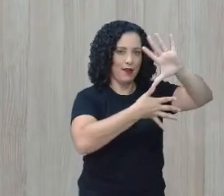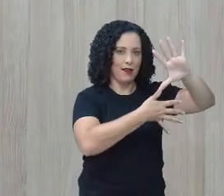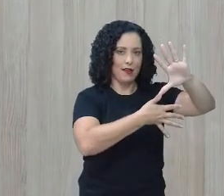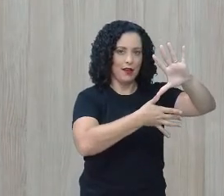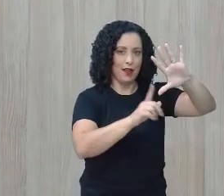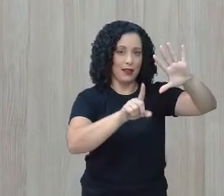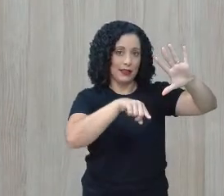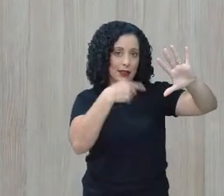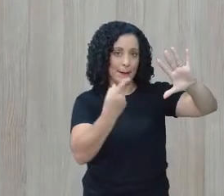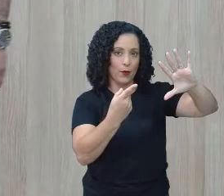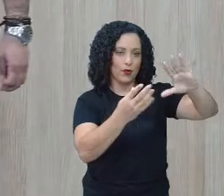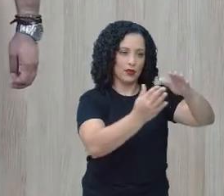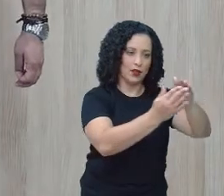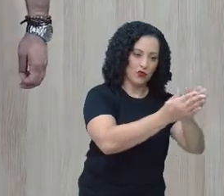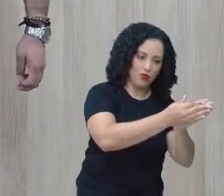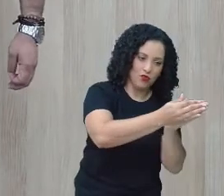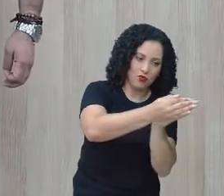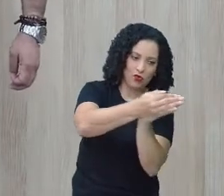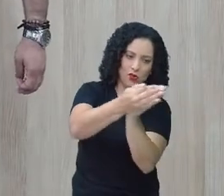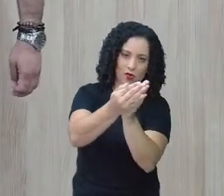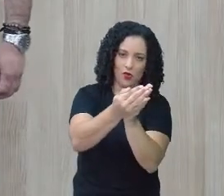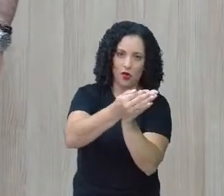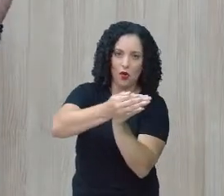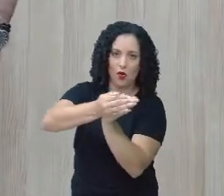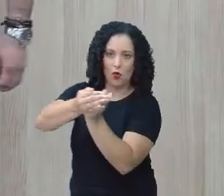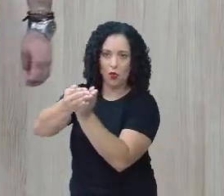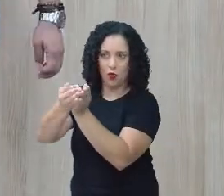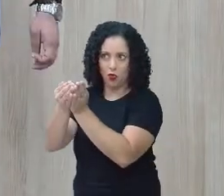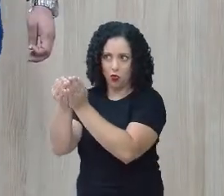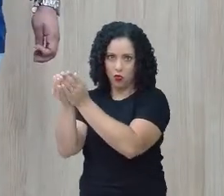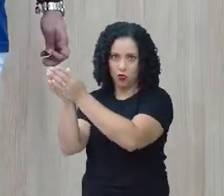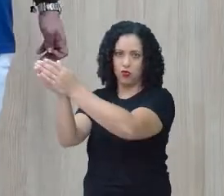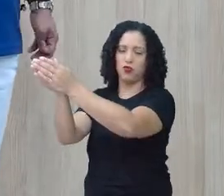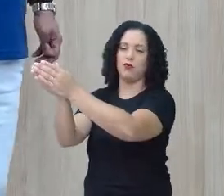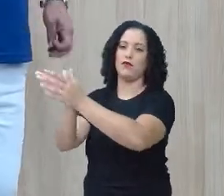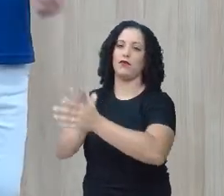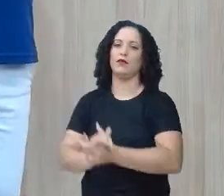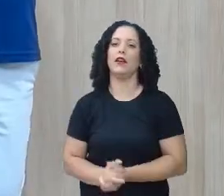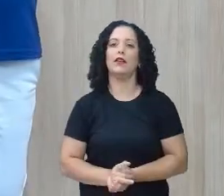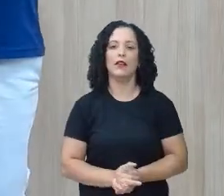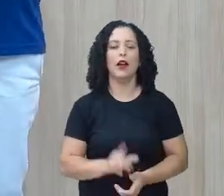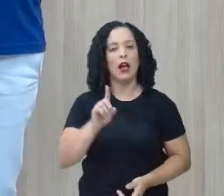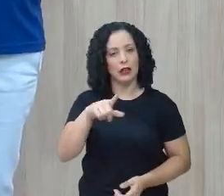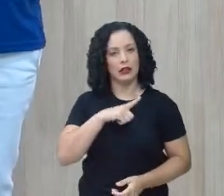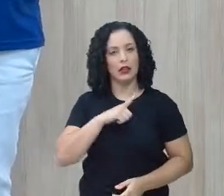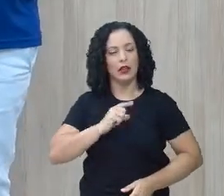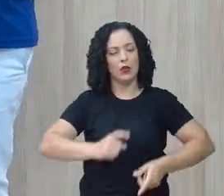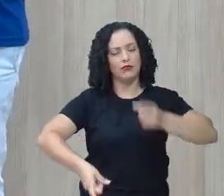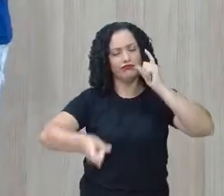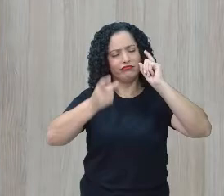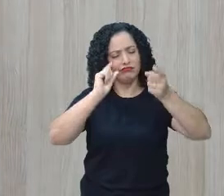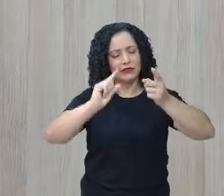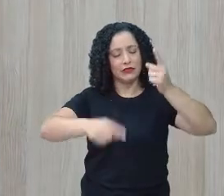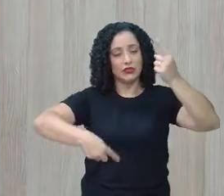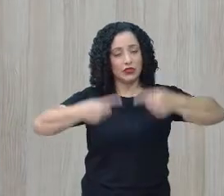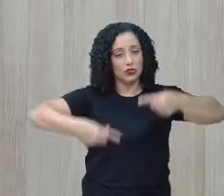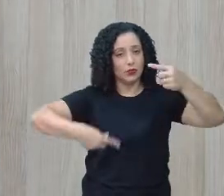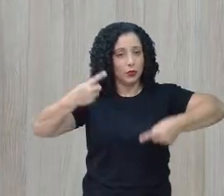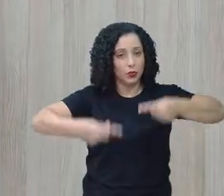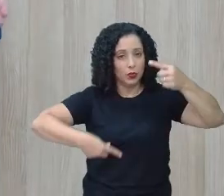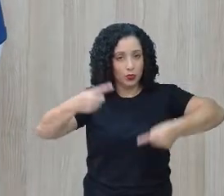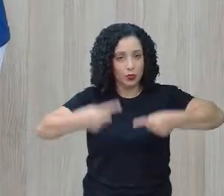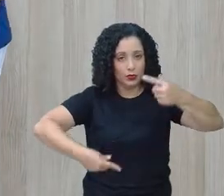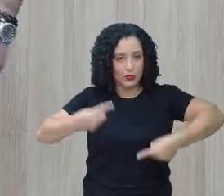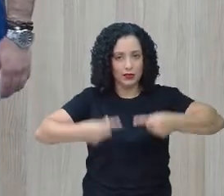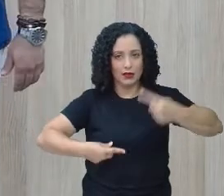retorna, ok? Então, vai haver aí uma disputa, né, entre Portugal e Espanha pelas